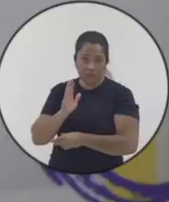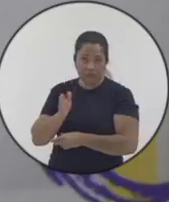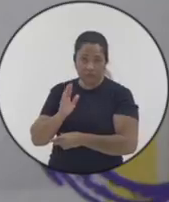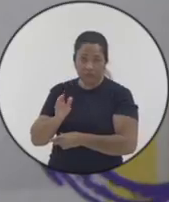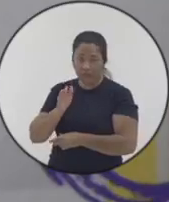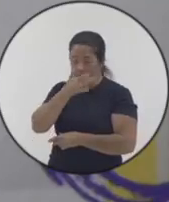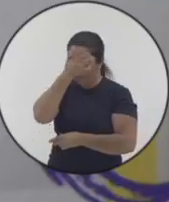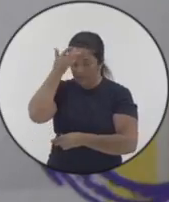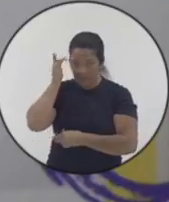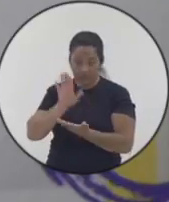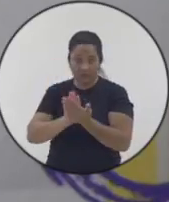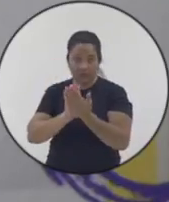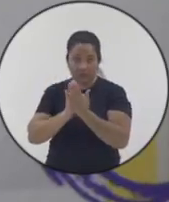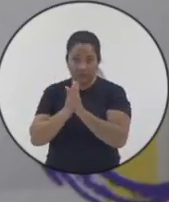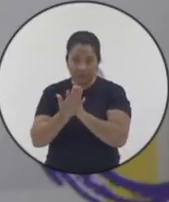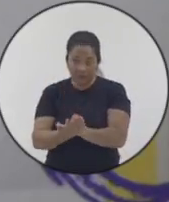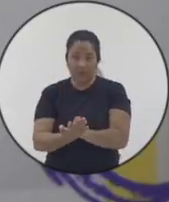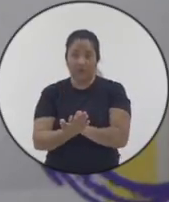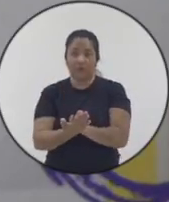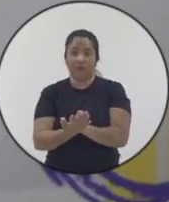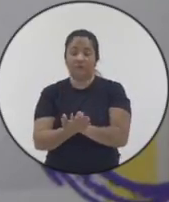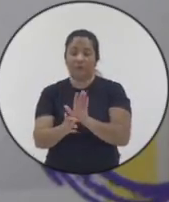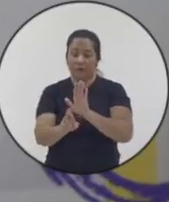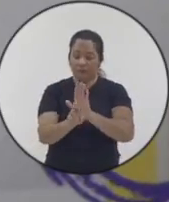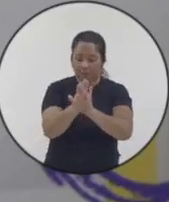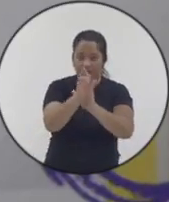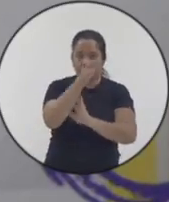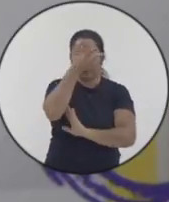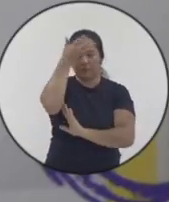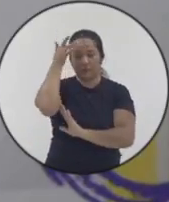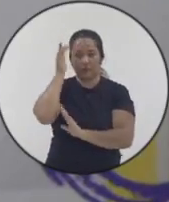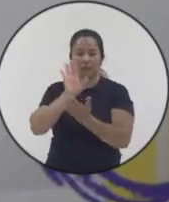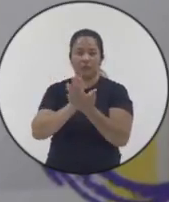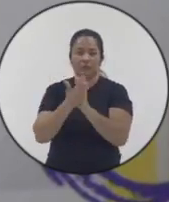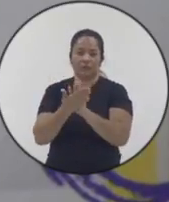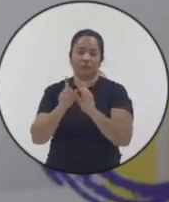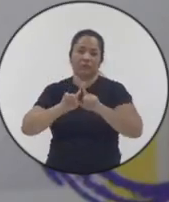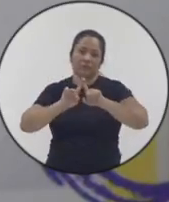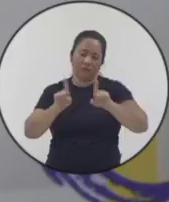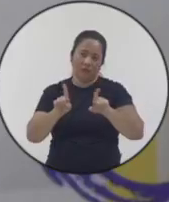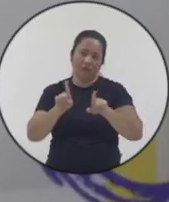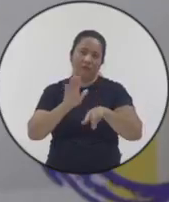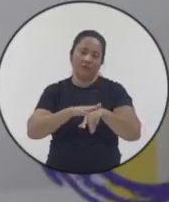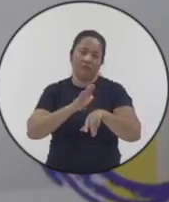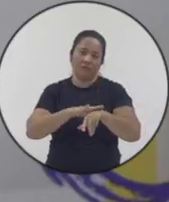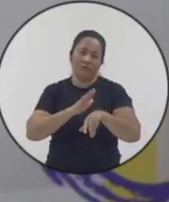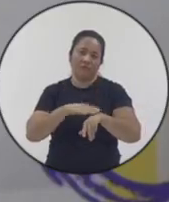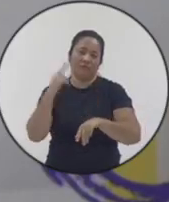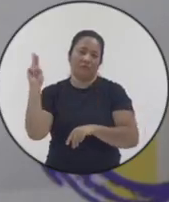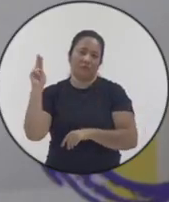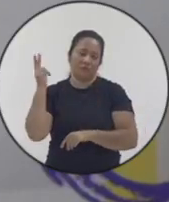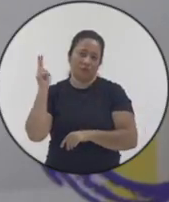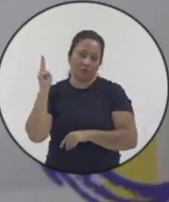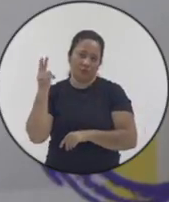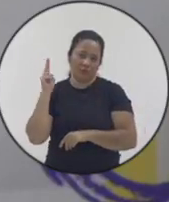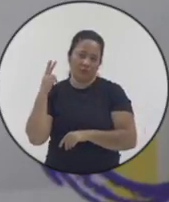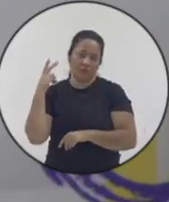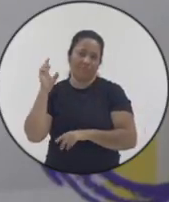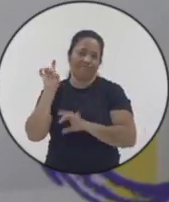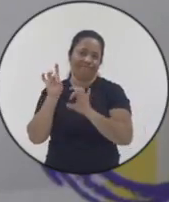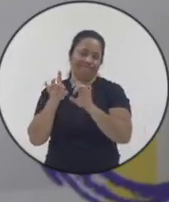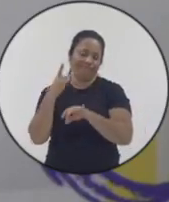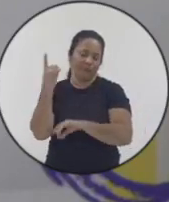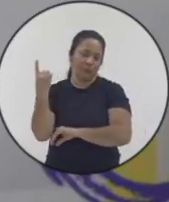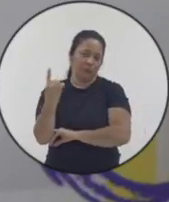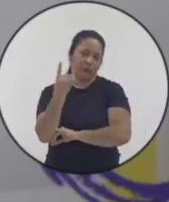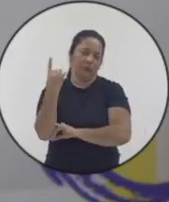pessoas trans, vem falando por pessoas trans. Só que a gente vive também um momento histórico muito singular, que acho que é um momento